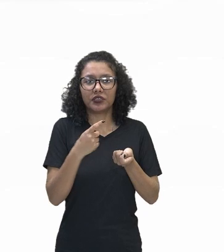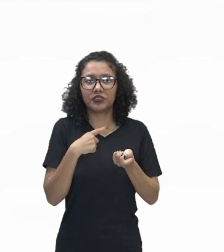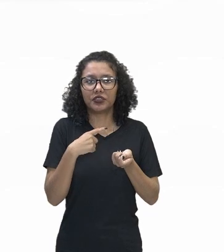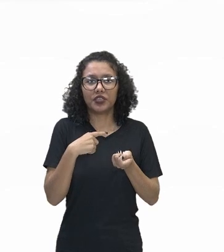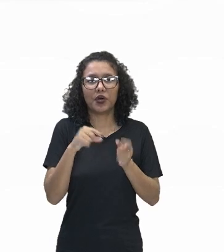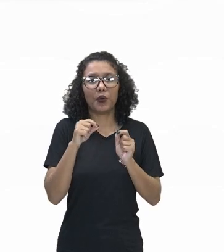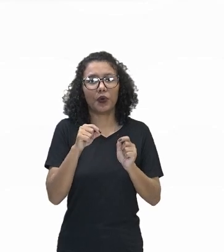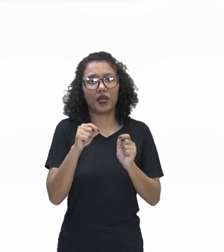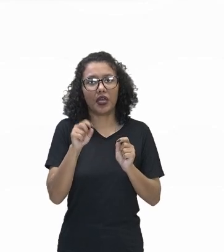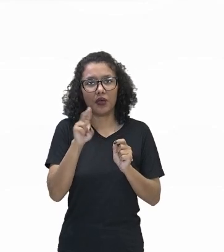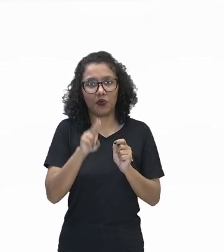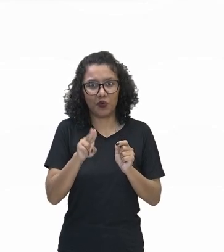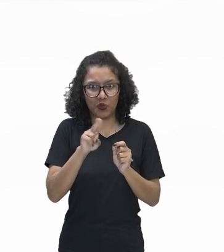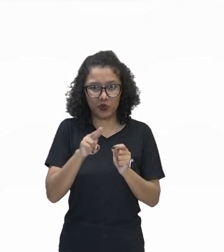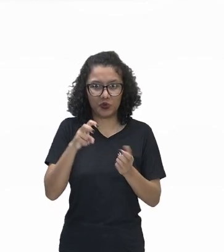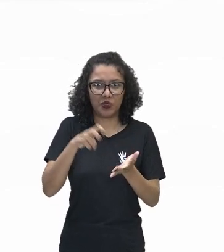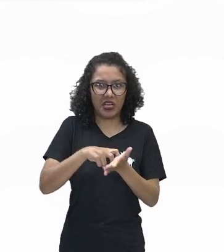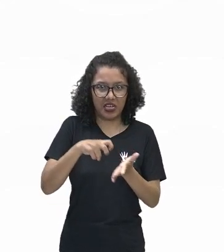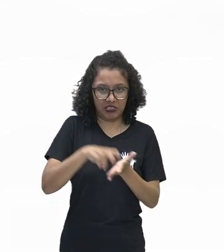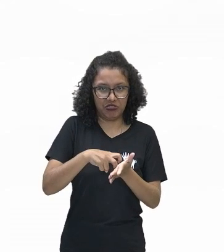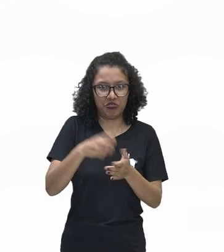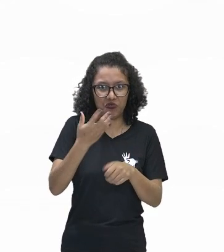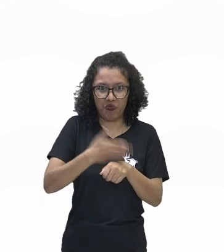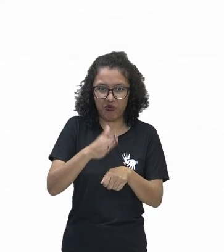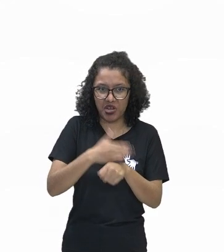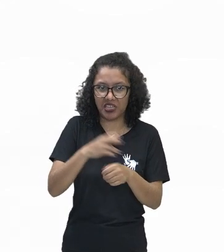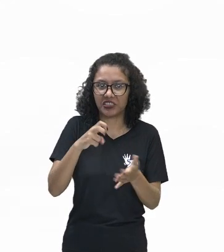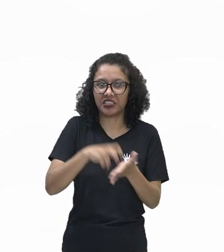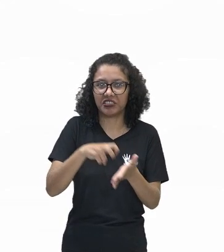castigos. Os castigos físicos